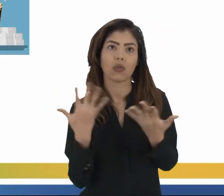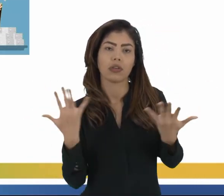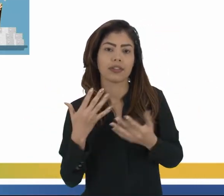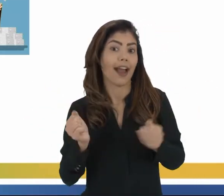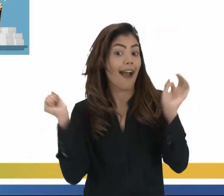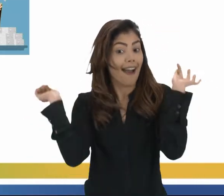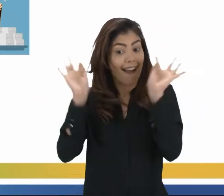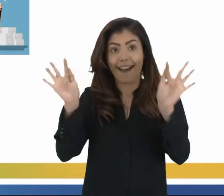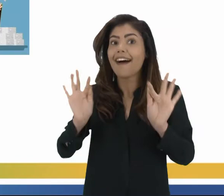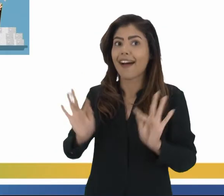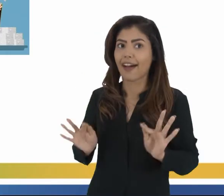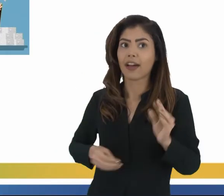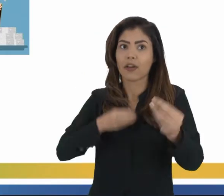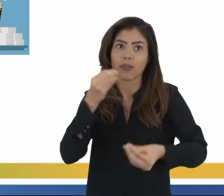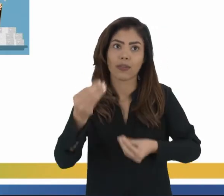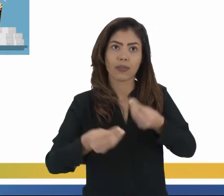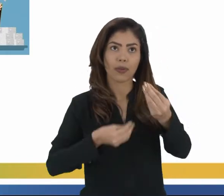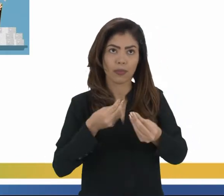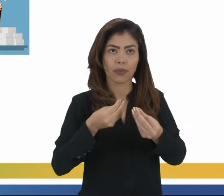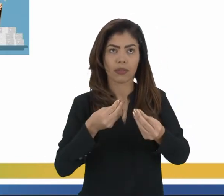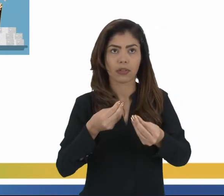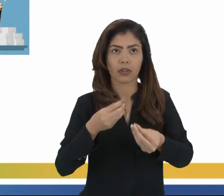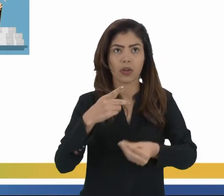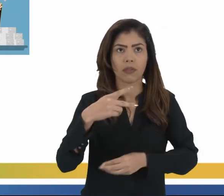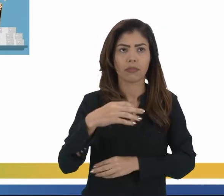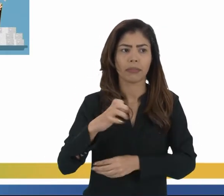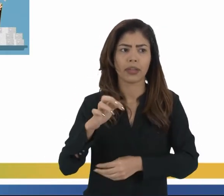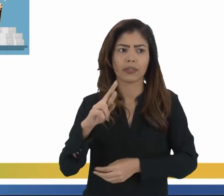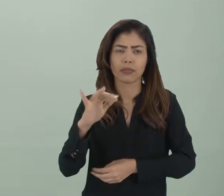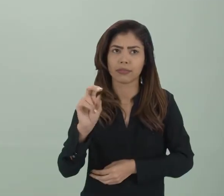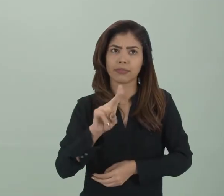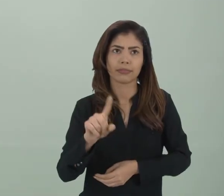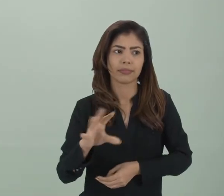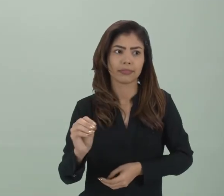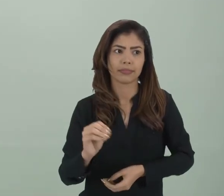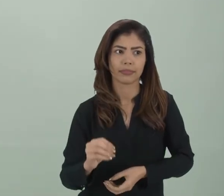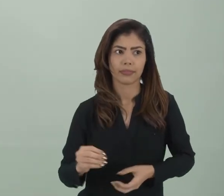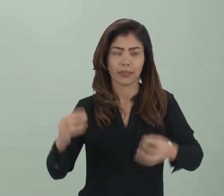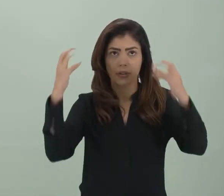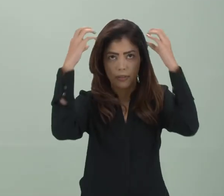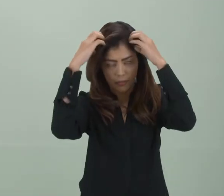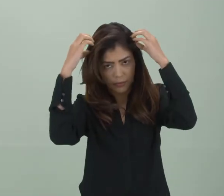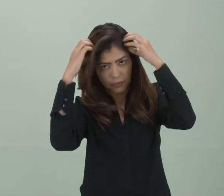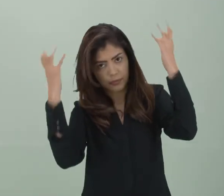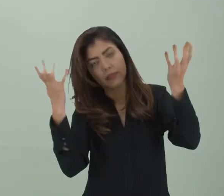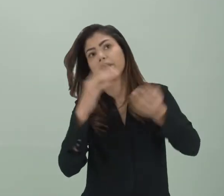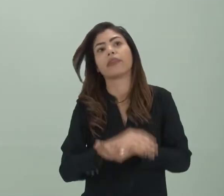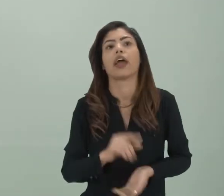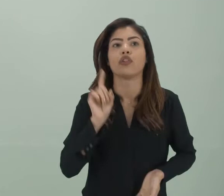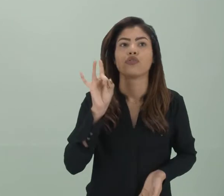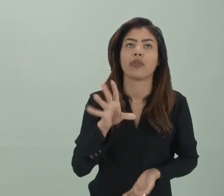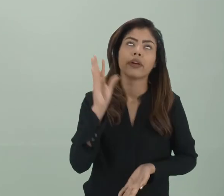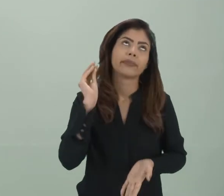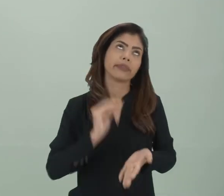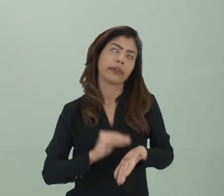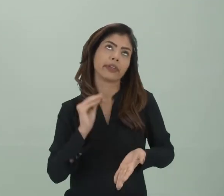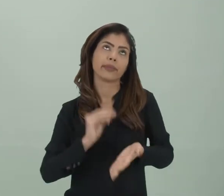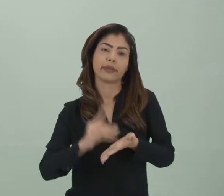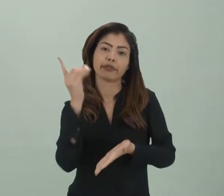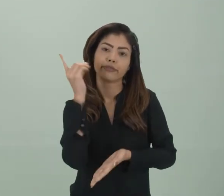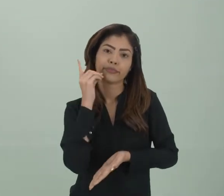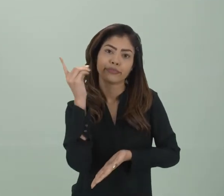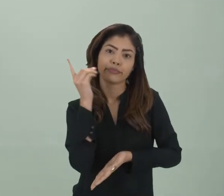estoy animado como el oso perezoso. Na primeira frase, nós temos: era só o que me faltava para o meu